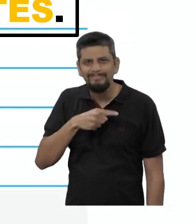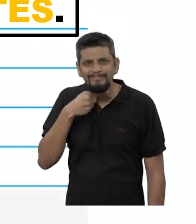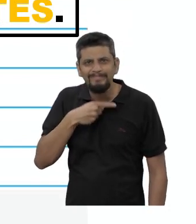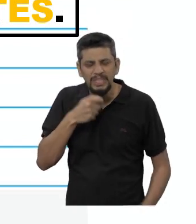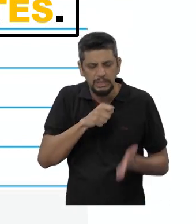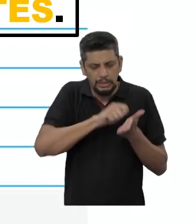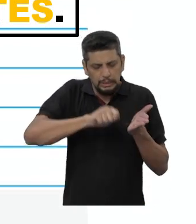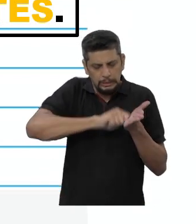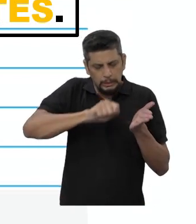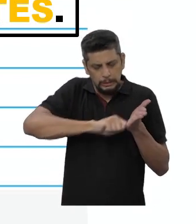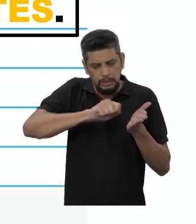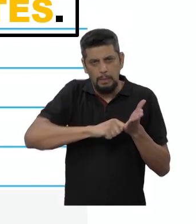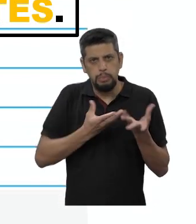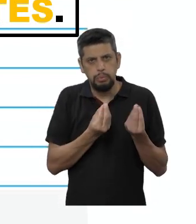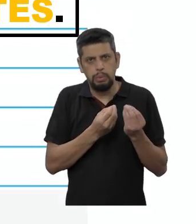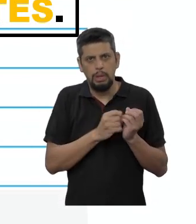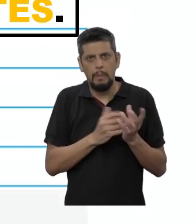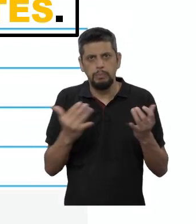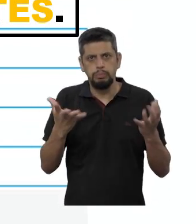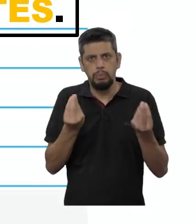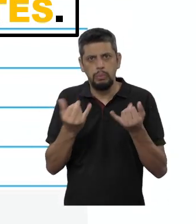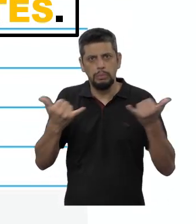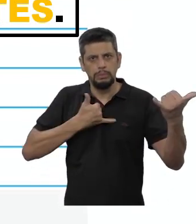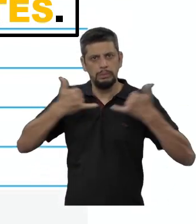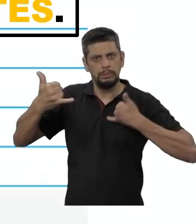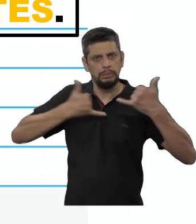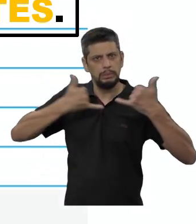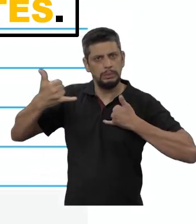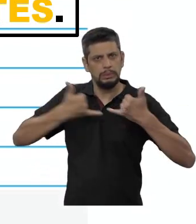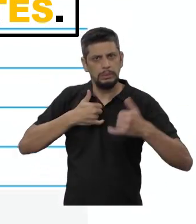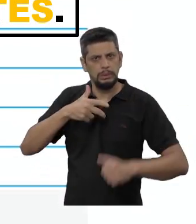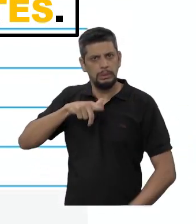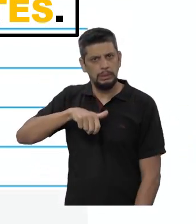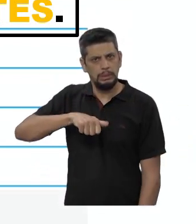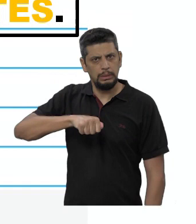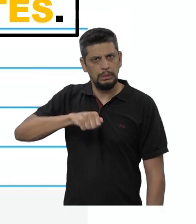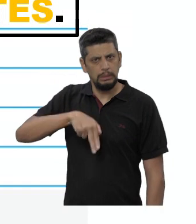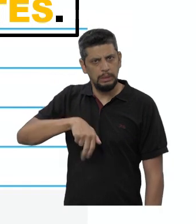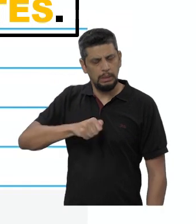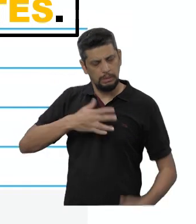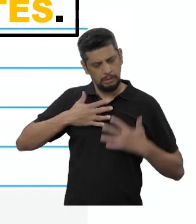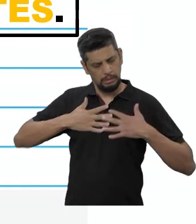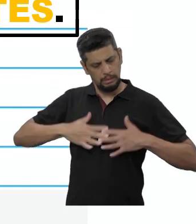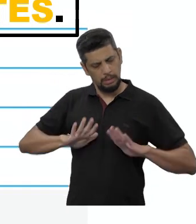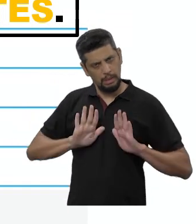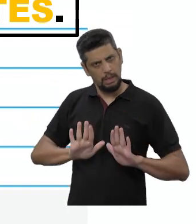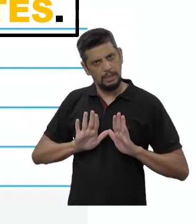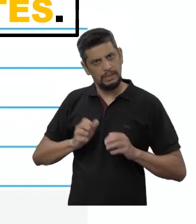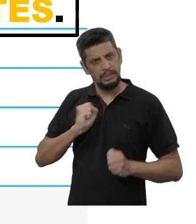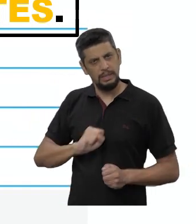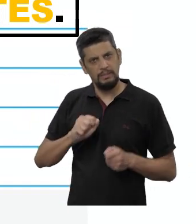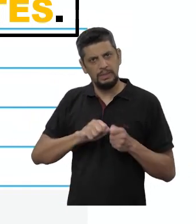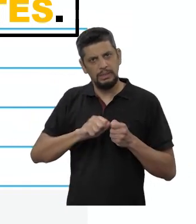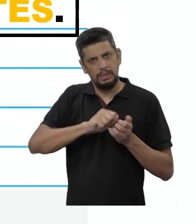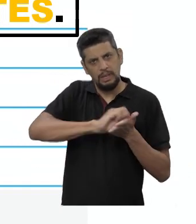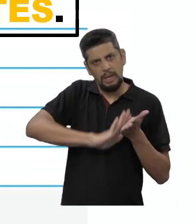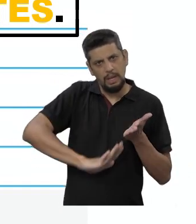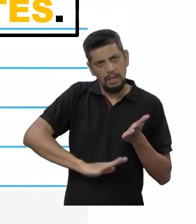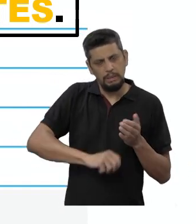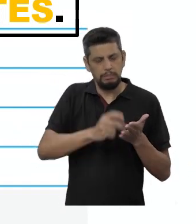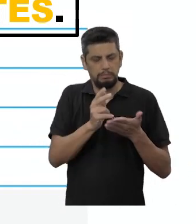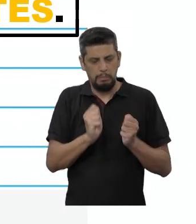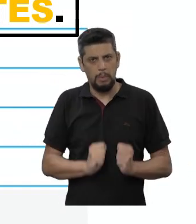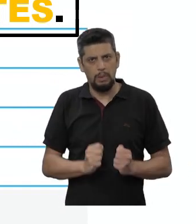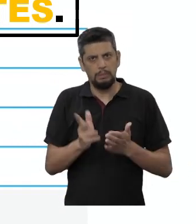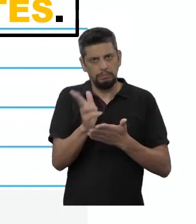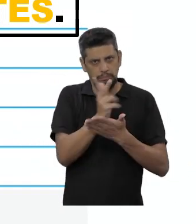vai conseguir escrever tudo isso, porque é muita informação. Ana, fica tranquila. Se você quiser fazer essa atividade